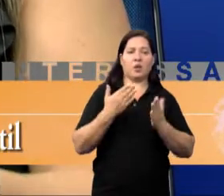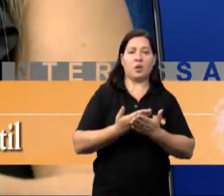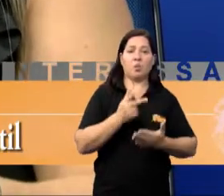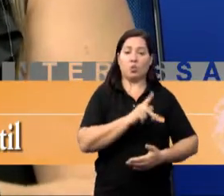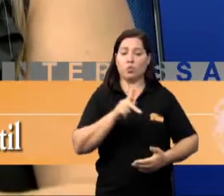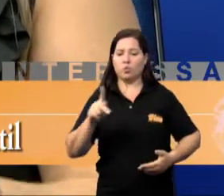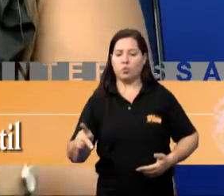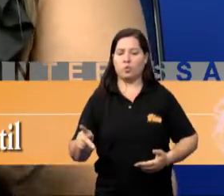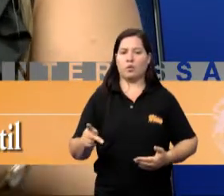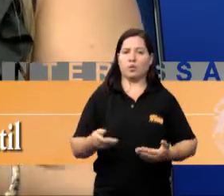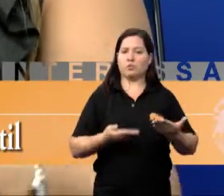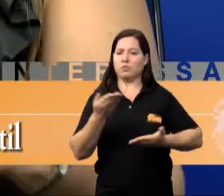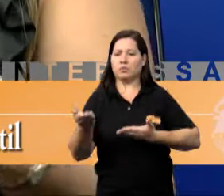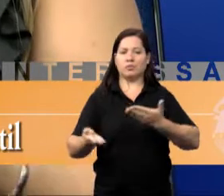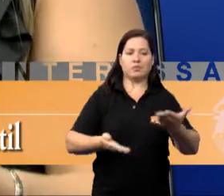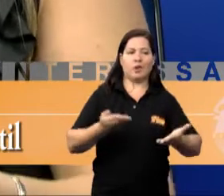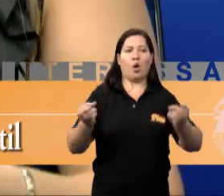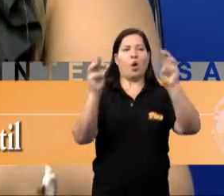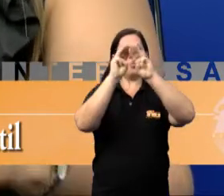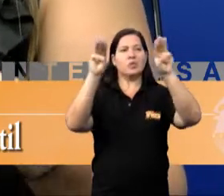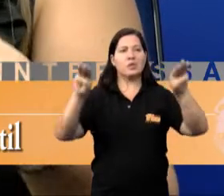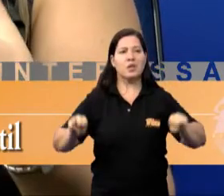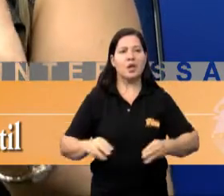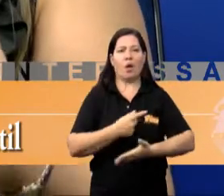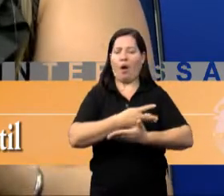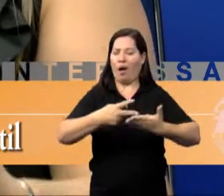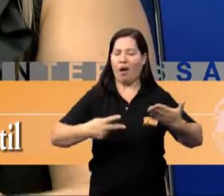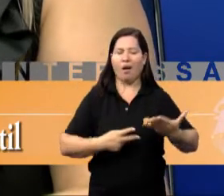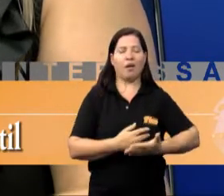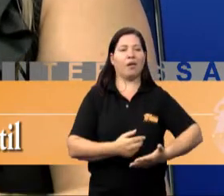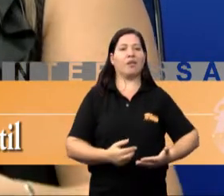colocando coisas interessantes, o museu, a arte, apresenta